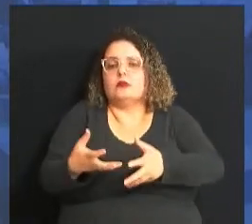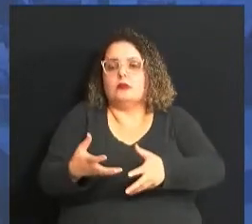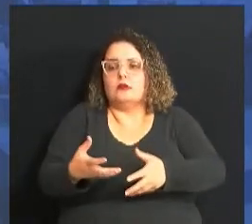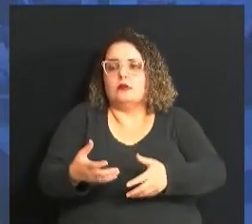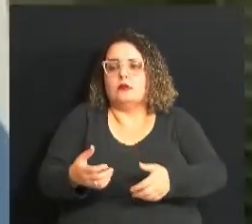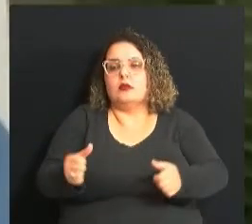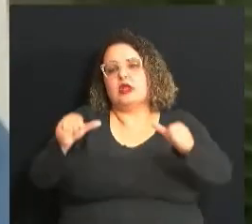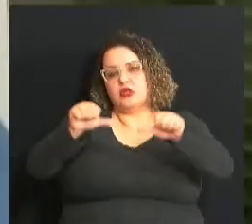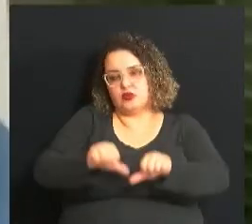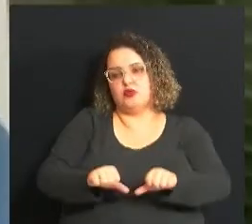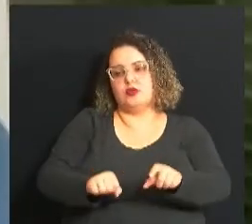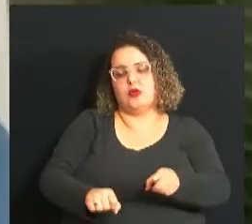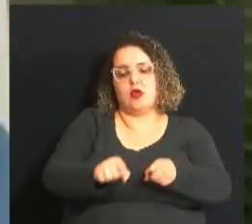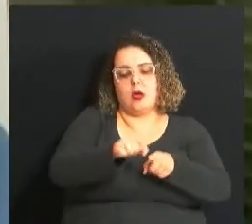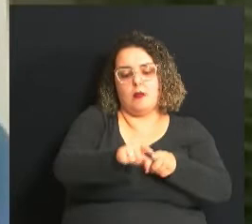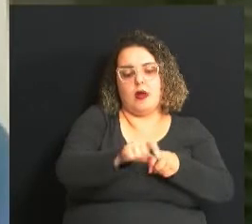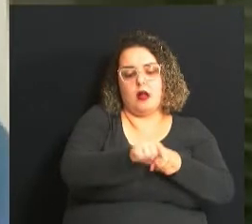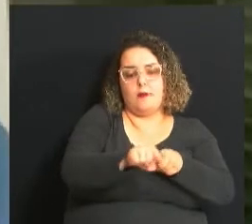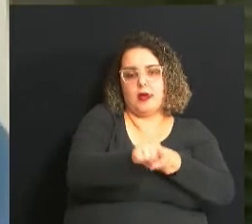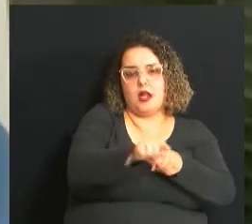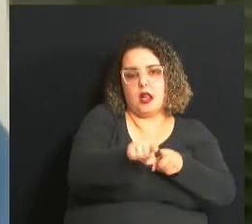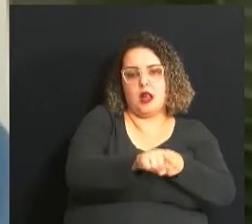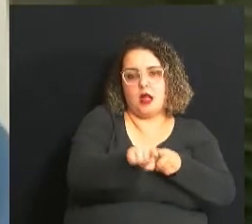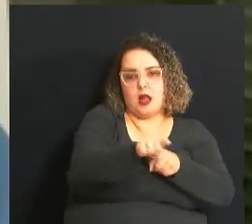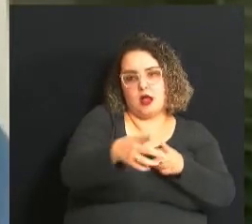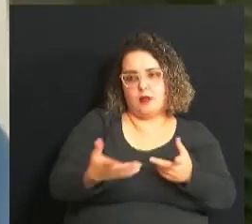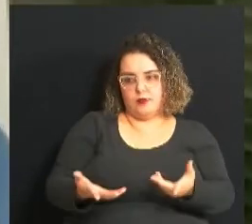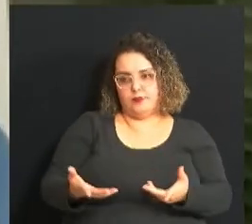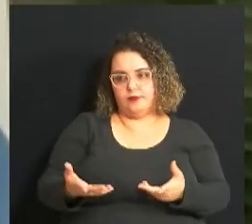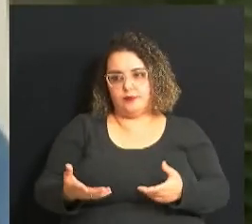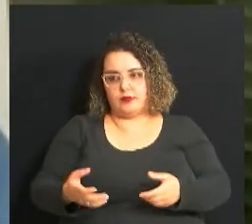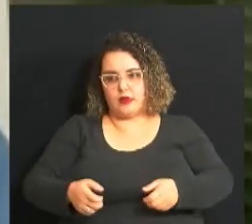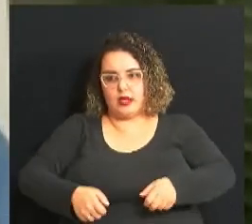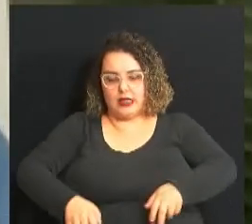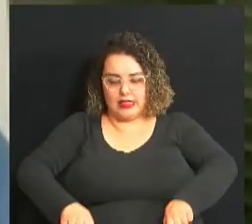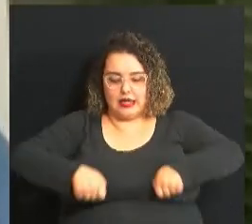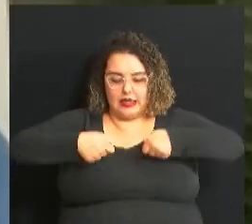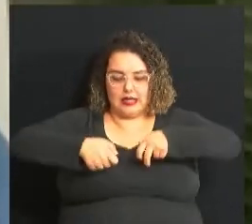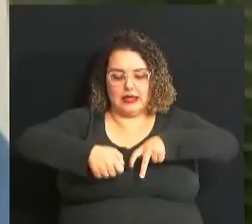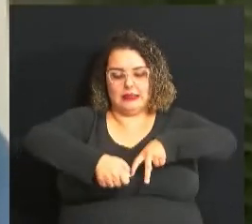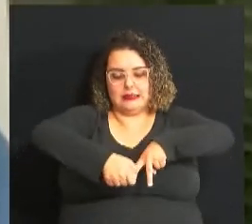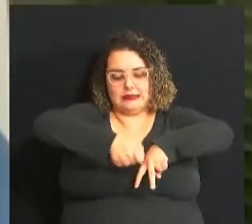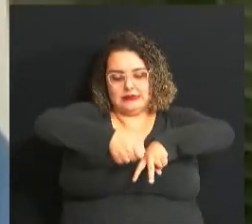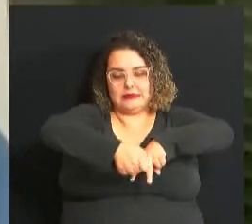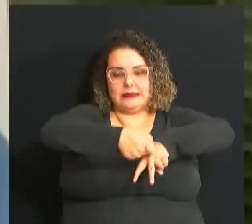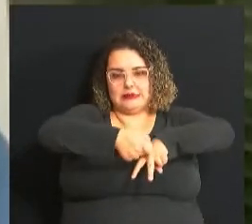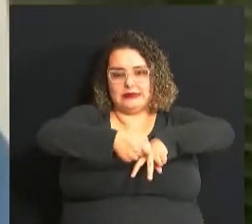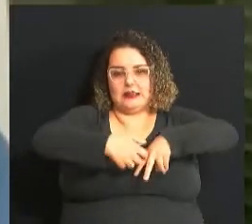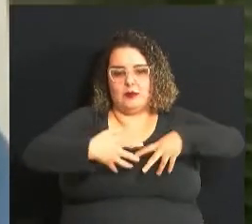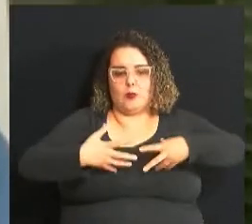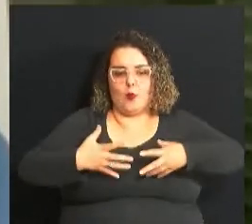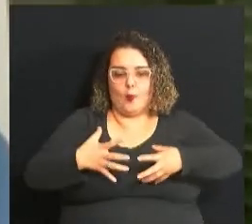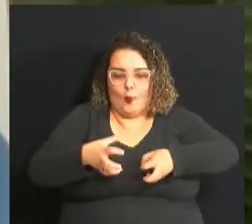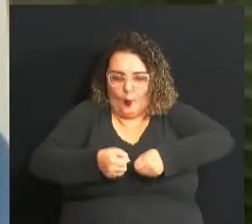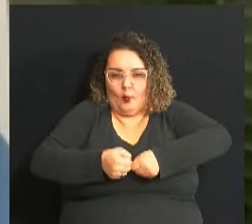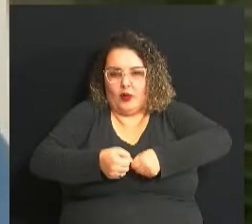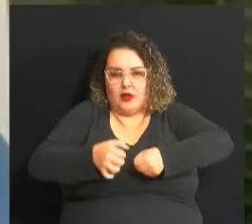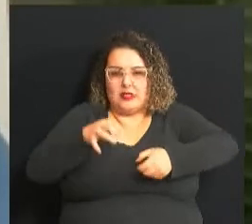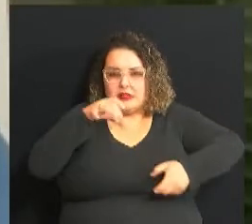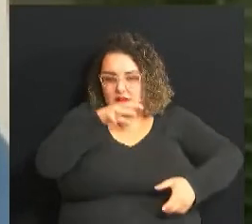Não, não. A calça ou roupa muito apertada, muito quente, não é uma